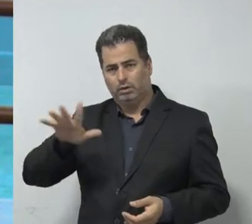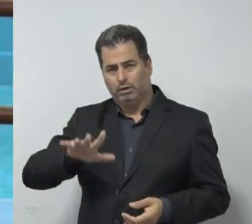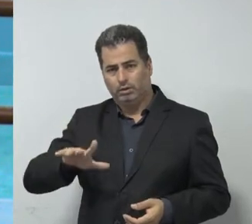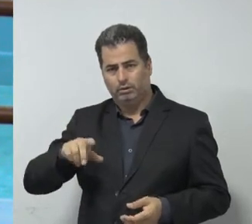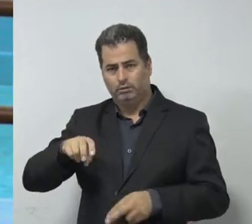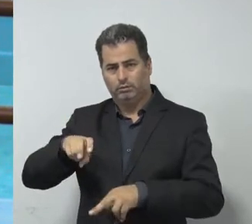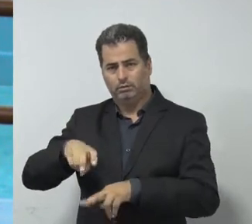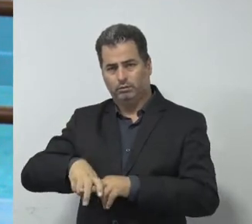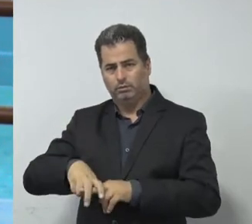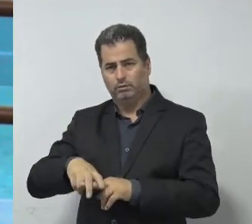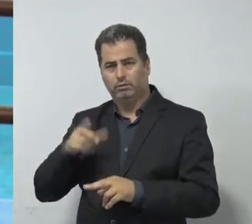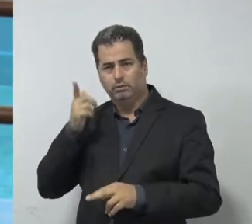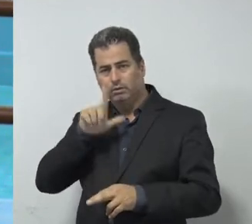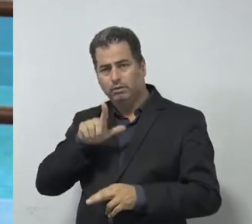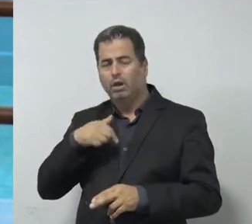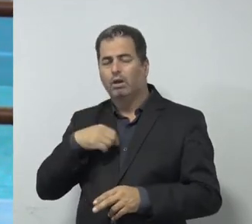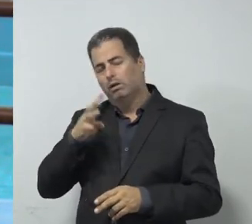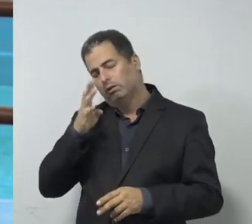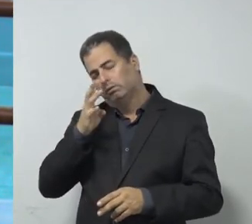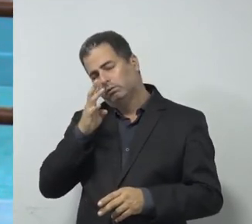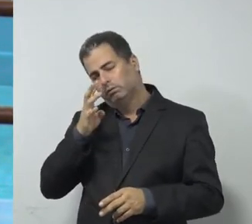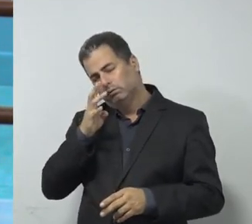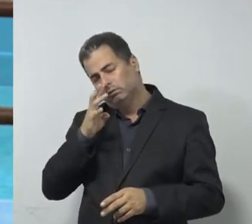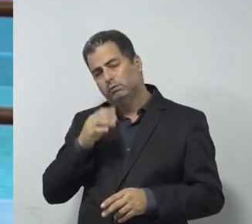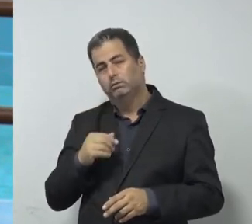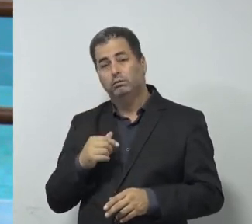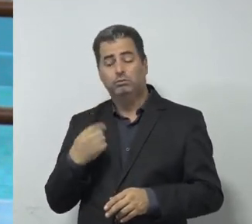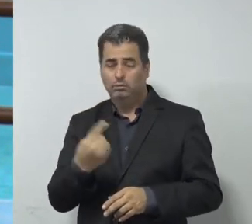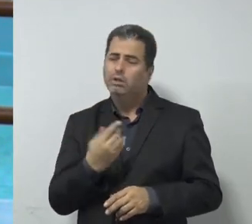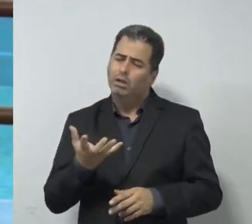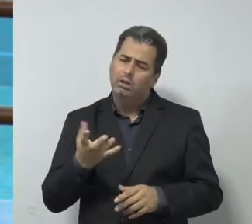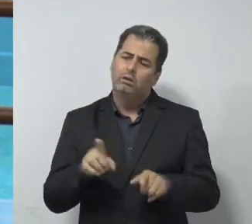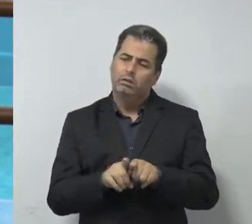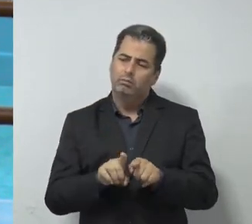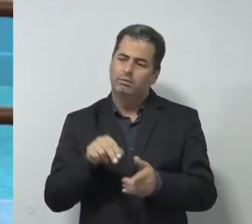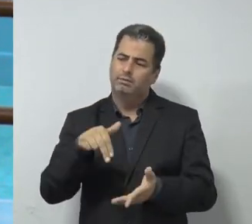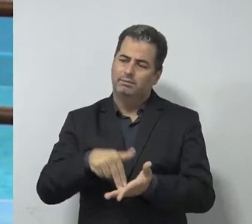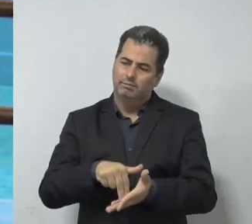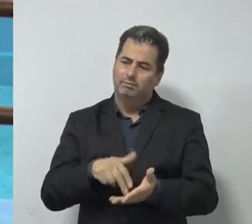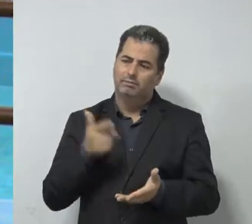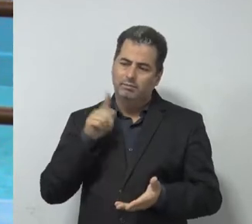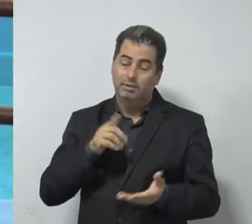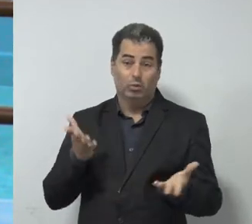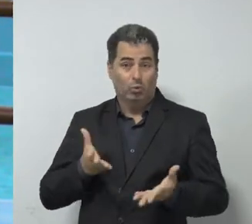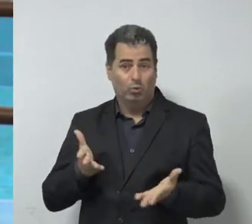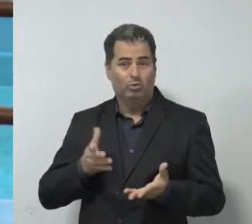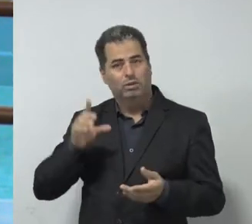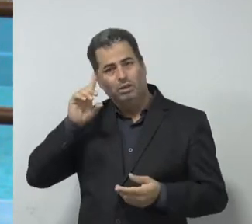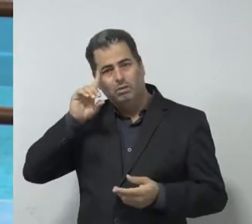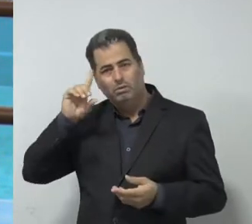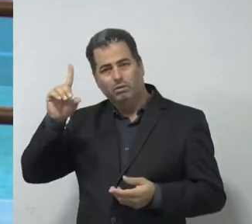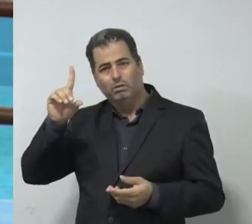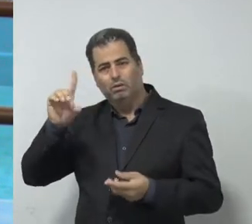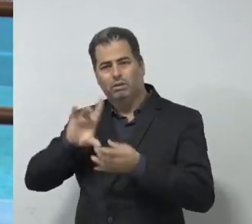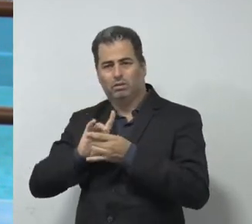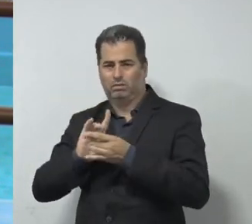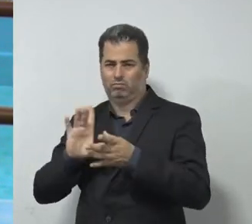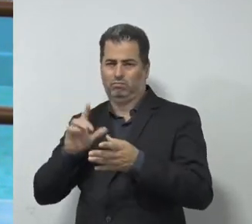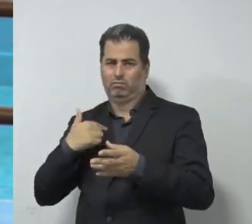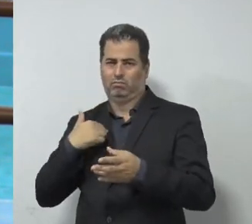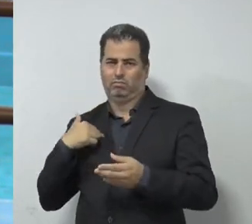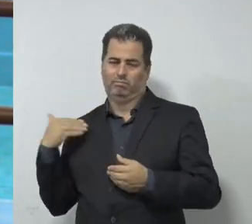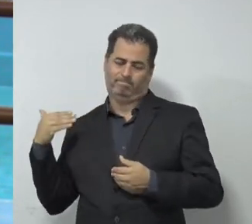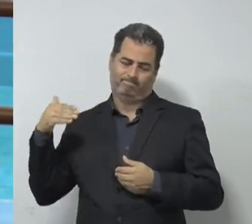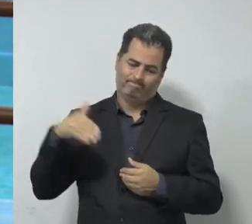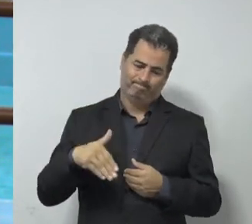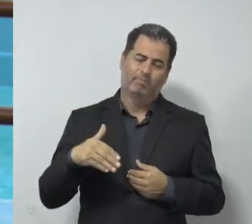E, no fundo, a gente quer, em algum momento, estar nesse momento. E hoje, Deus permitiu que a